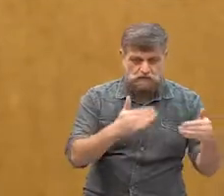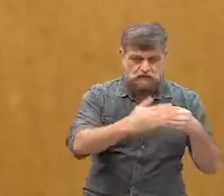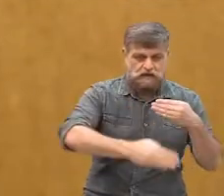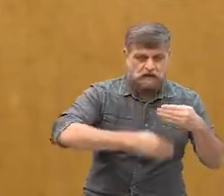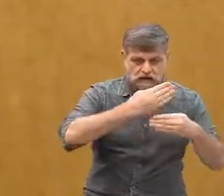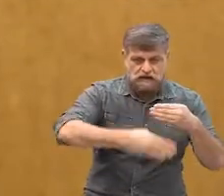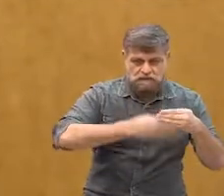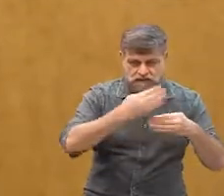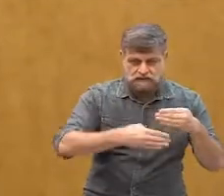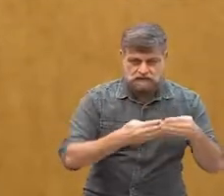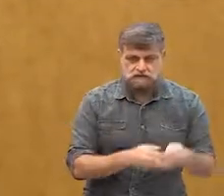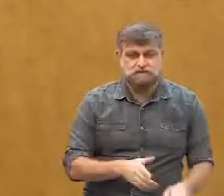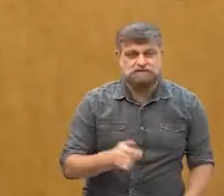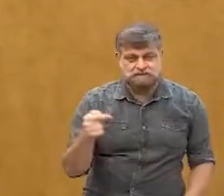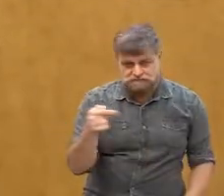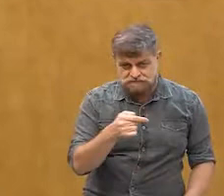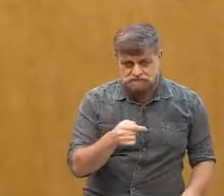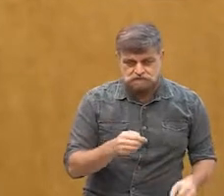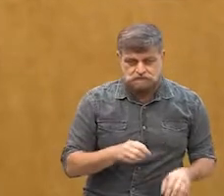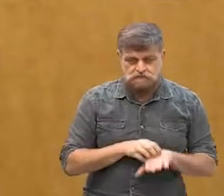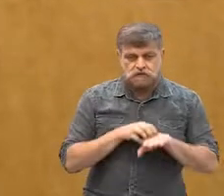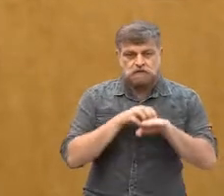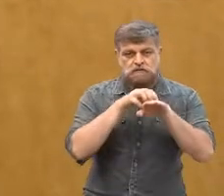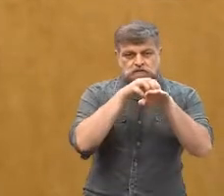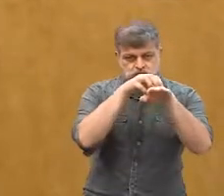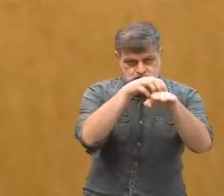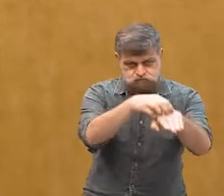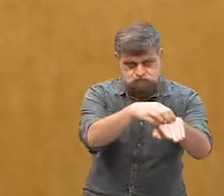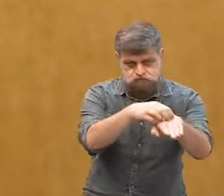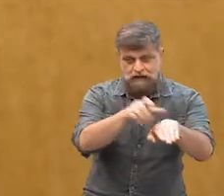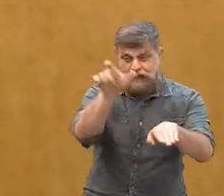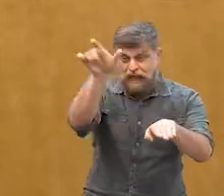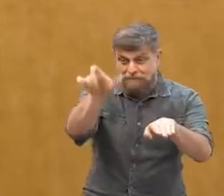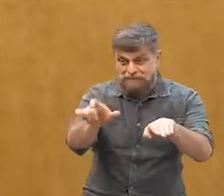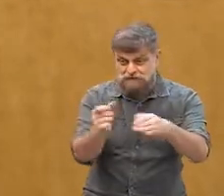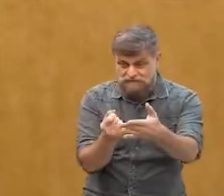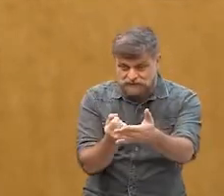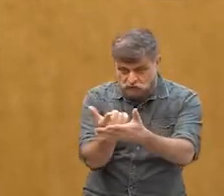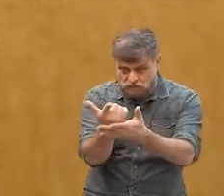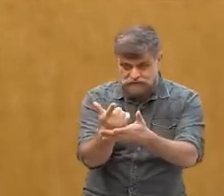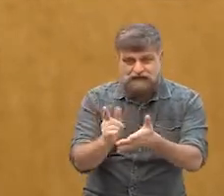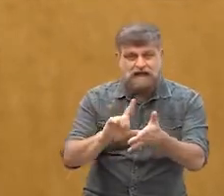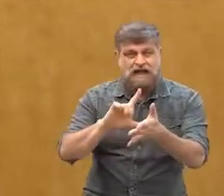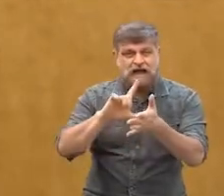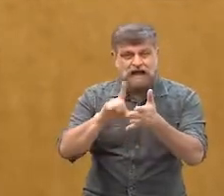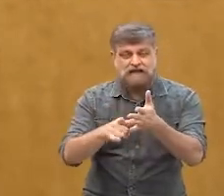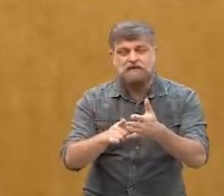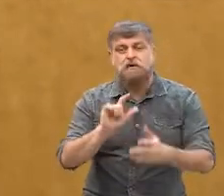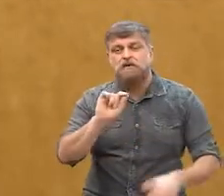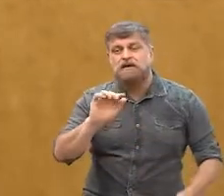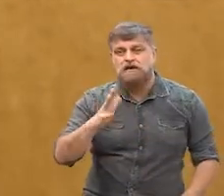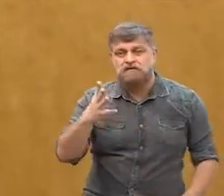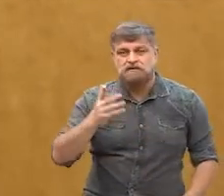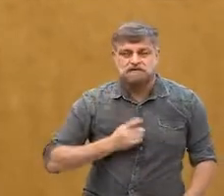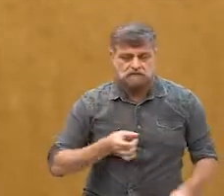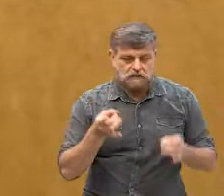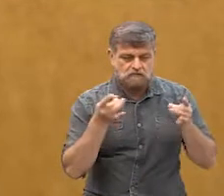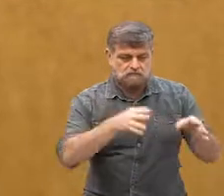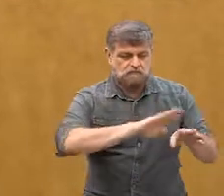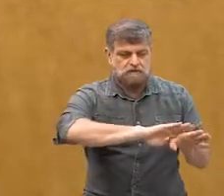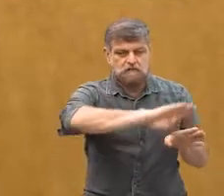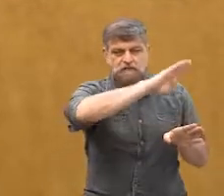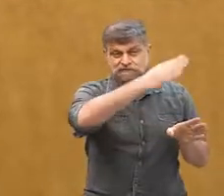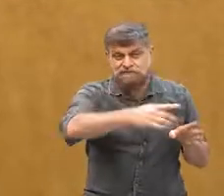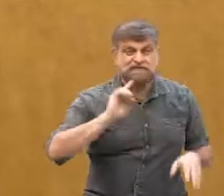acondicionando o produto, transportando o produto até o consumidor e depois o fim de vida, se ela vai para o aterro, se ela vai